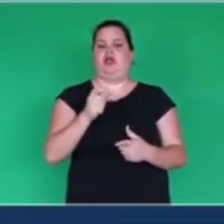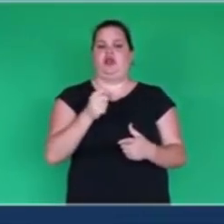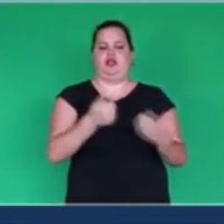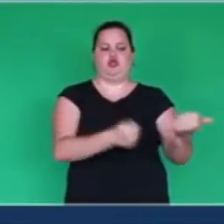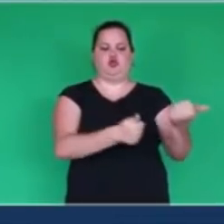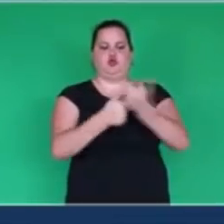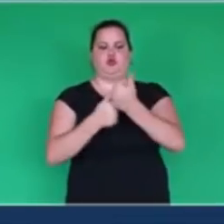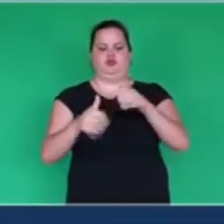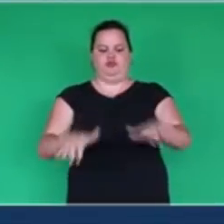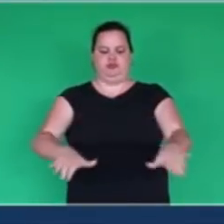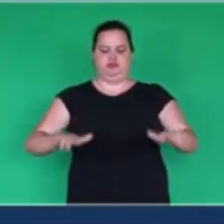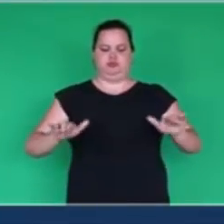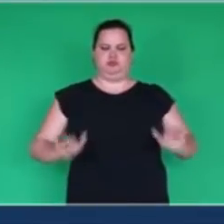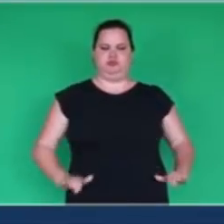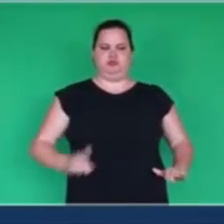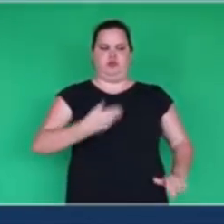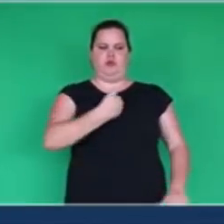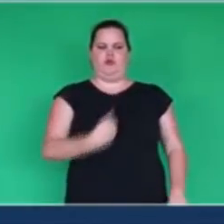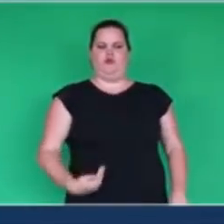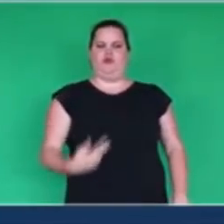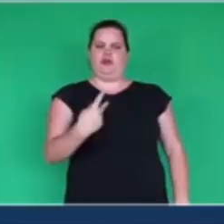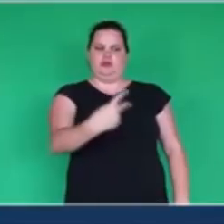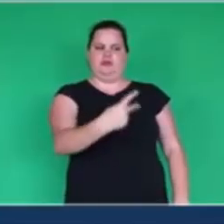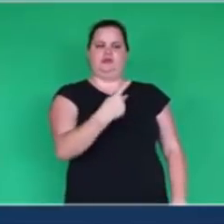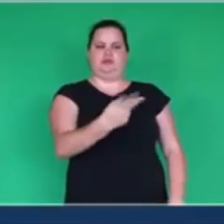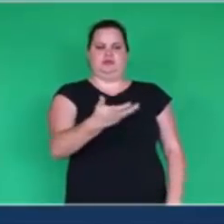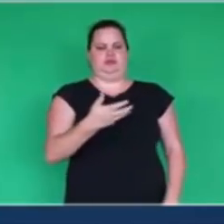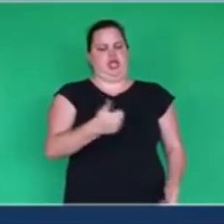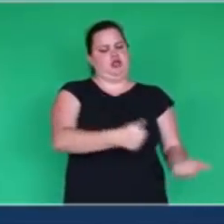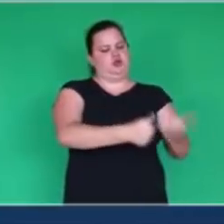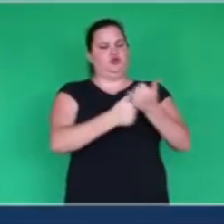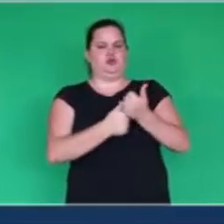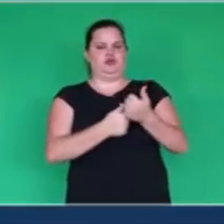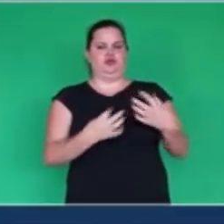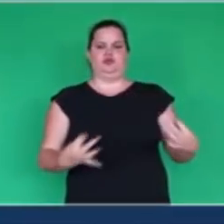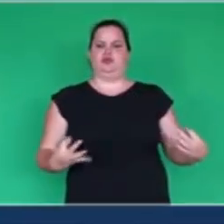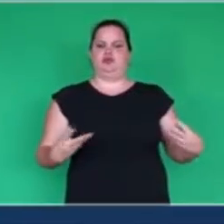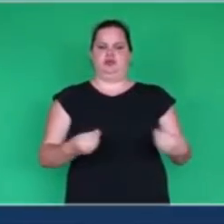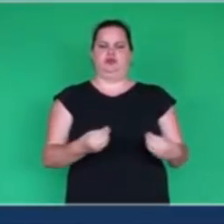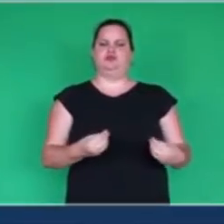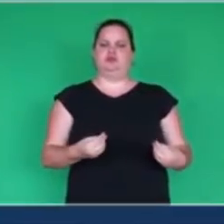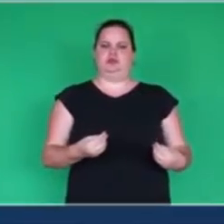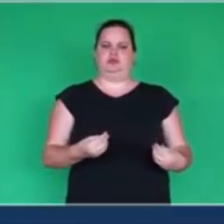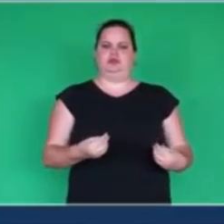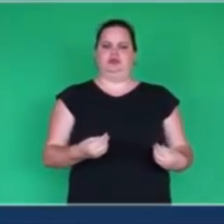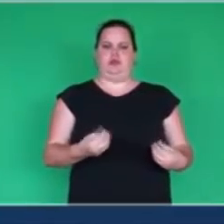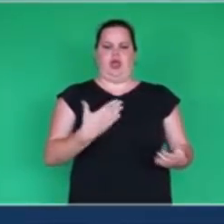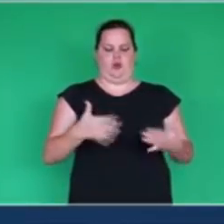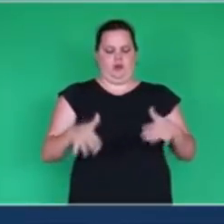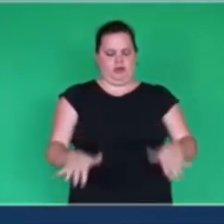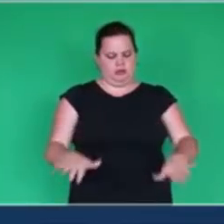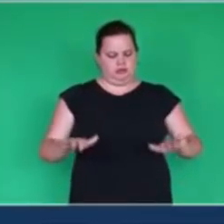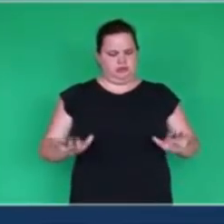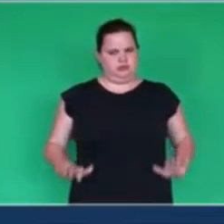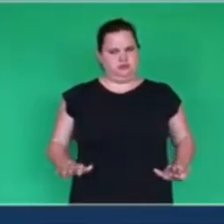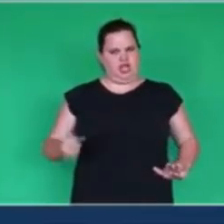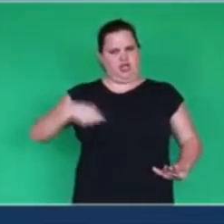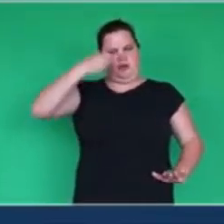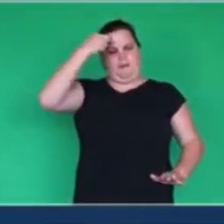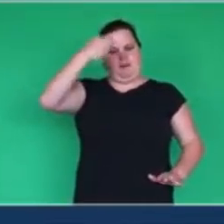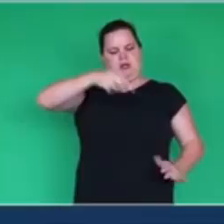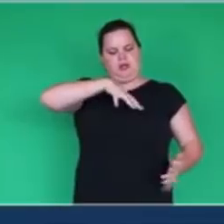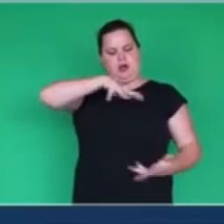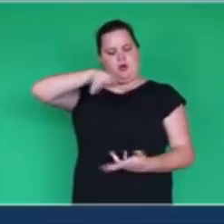aqui. Eles querem porque o dono quer o trono aqui. Ele quer ficar sentado para governar o mundo inteiro.